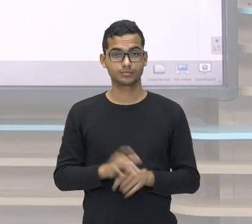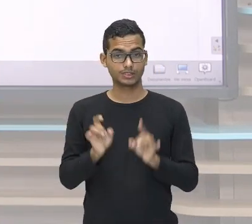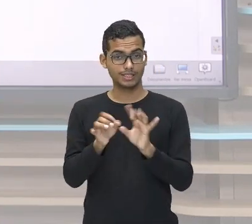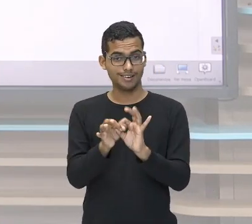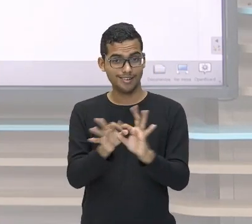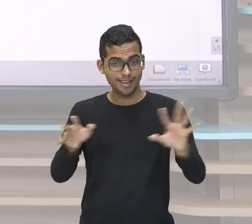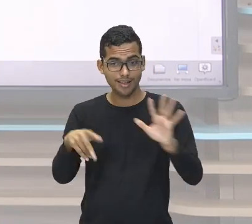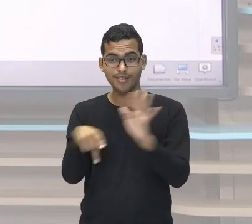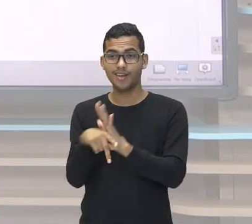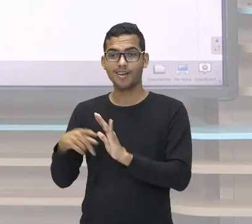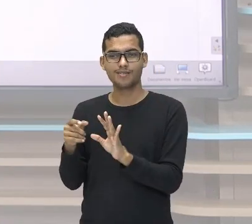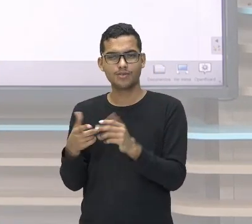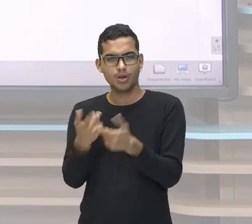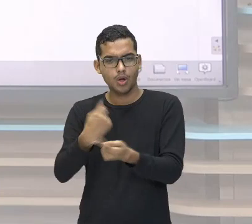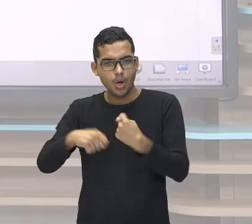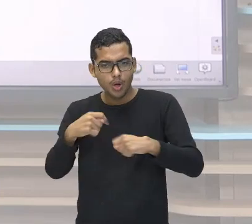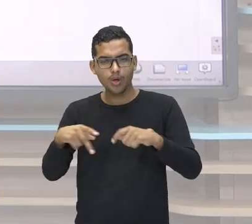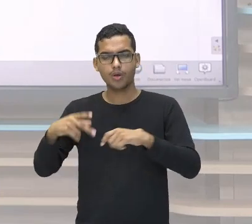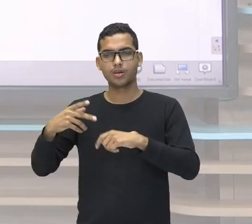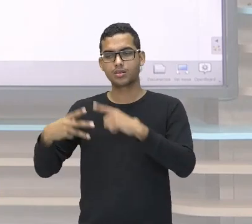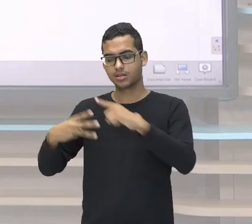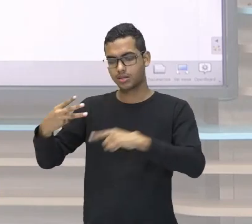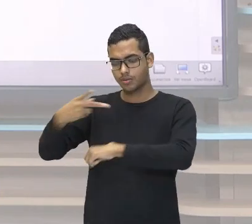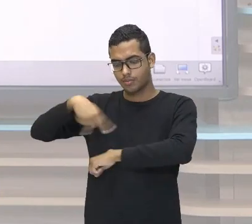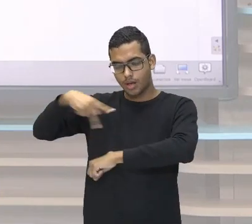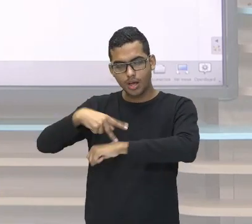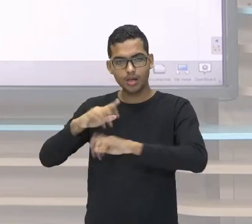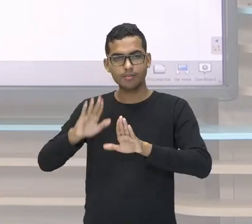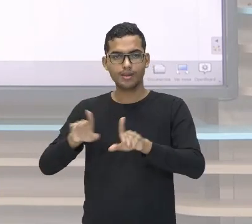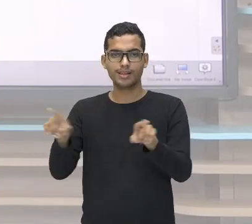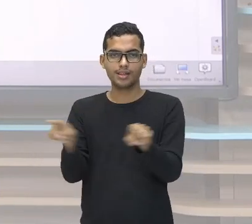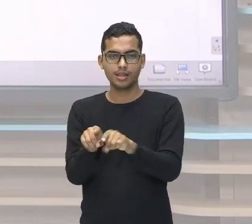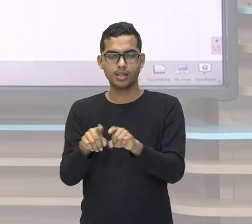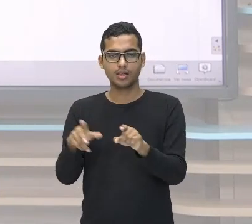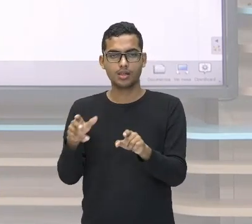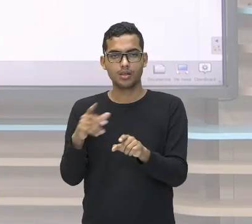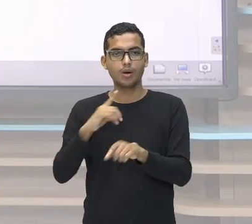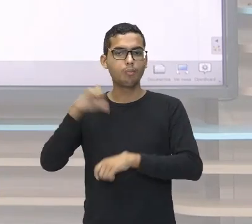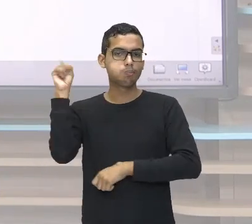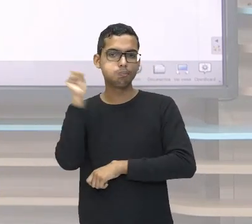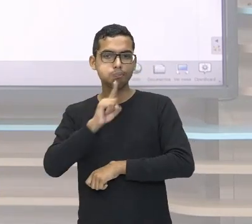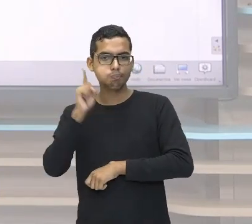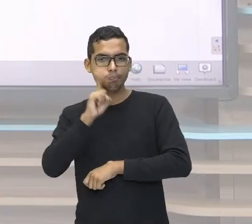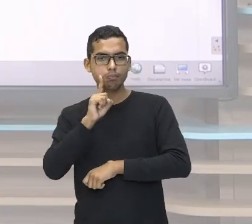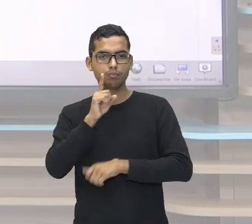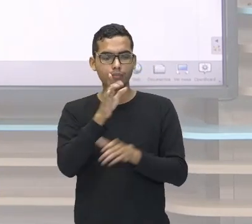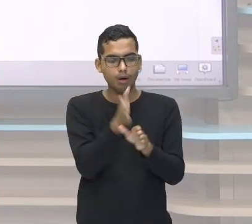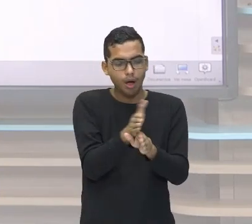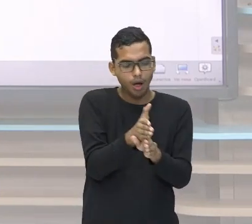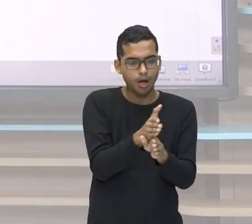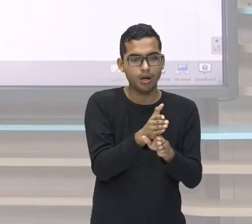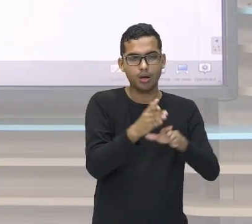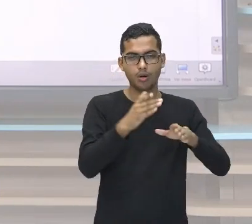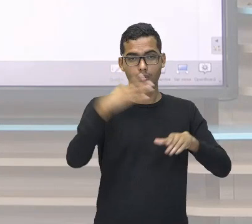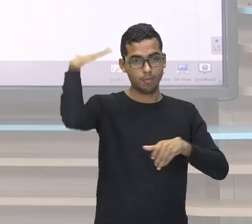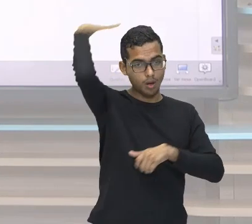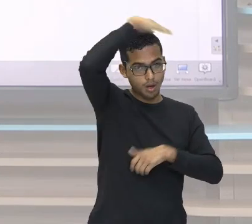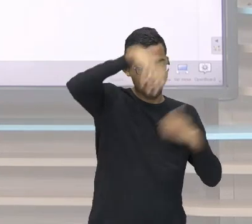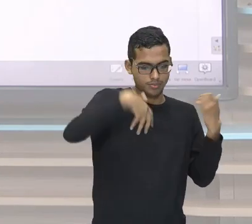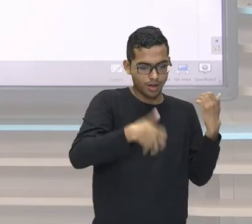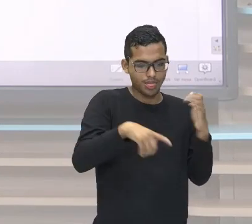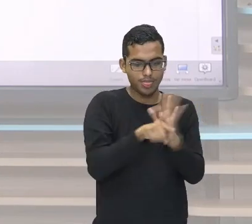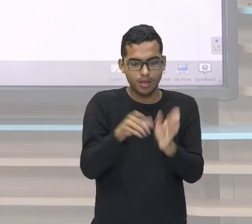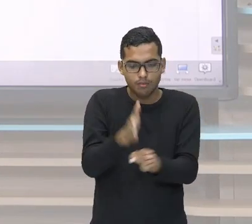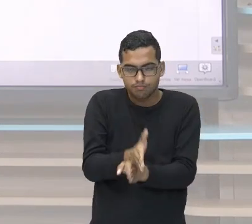comércio entre os três países, mas nós sabemos que lá entre o México e os Estados Unidos, nós temos um muro lá, né,